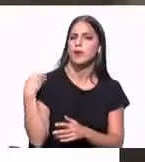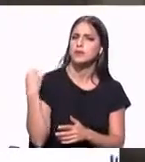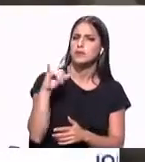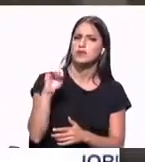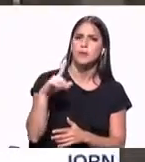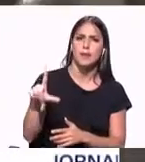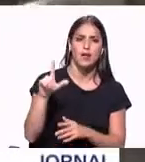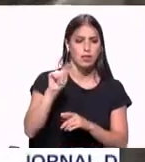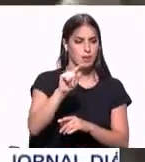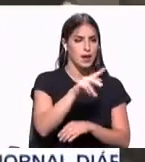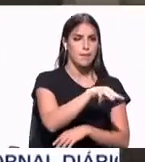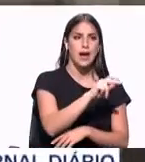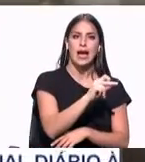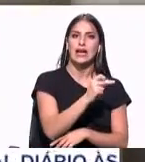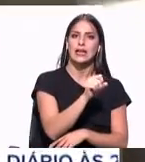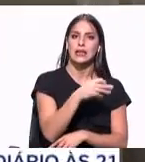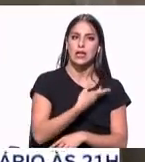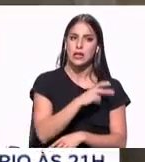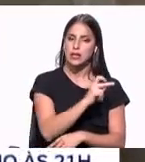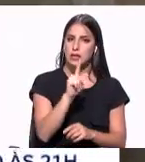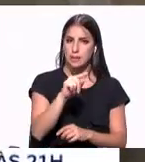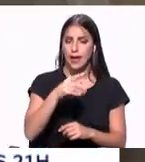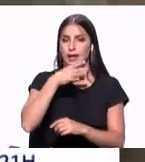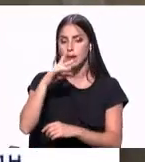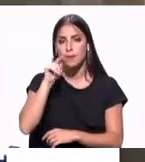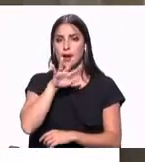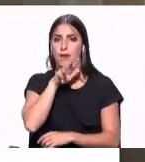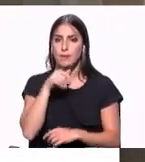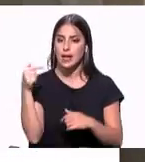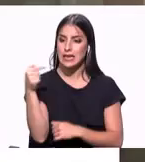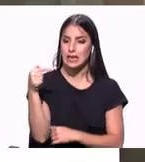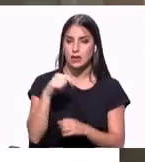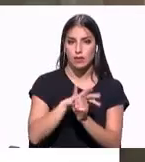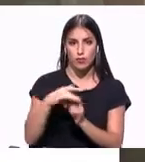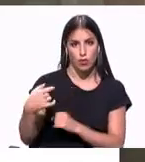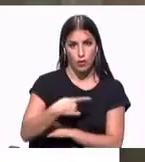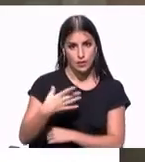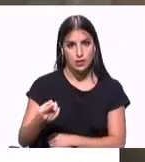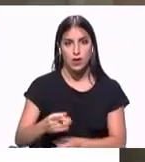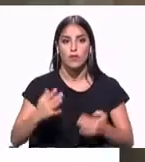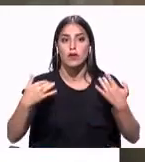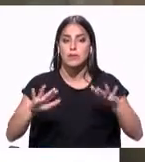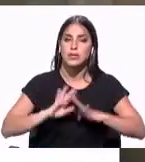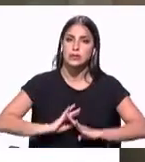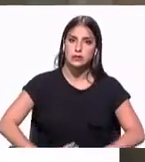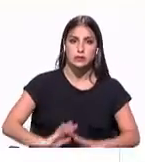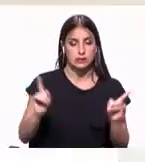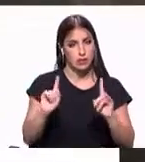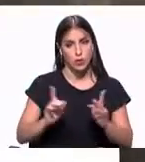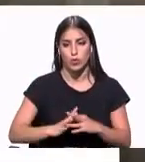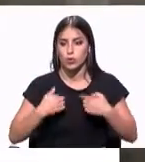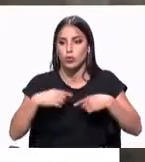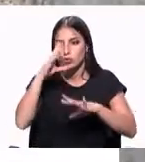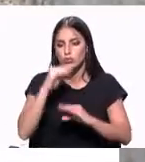Magda. Sabe desde sexta-feira que os pais testaram negativo à Covid-19. Ainda assim, não está descansada. Não sei